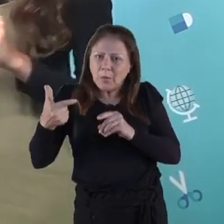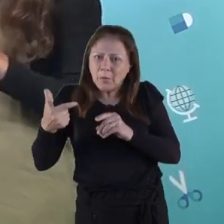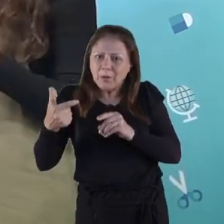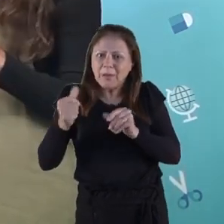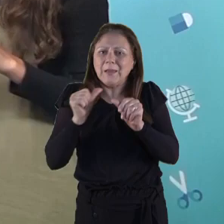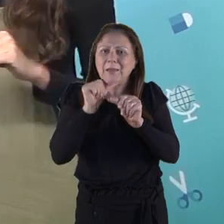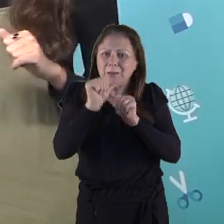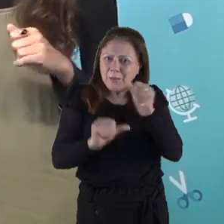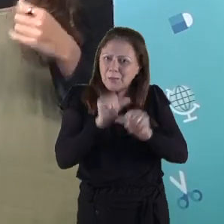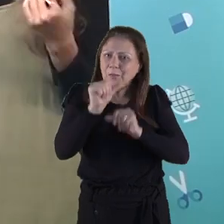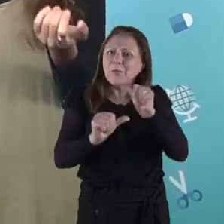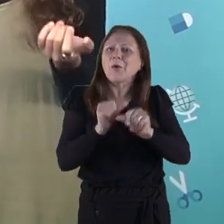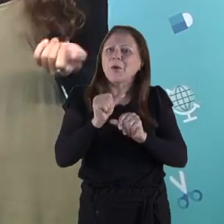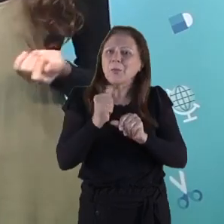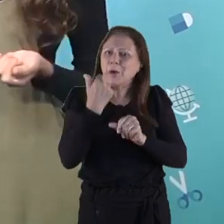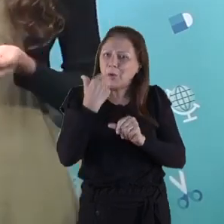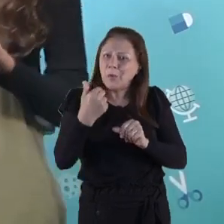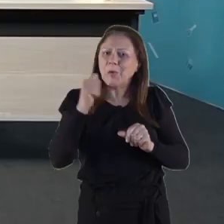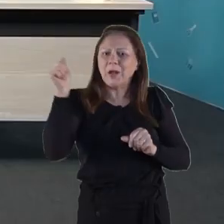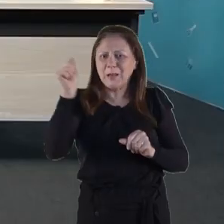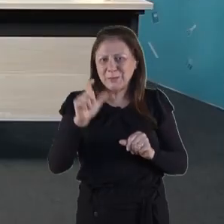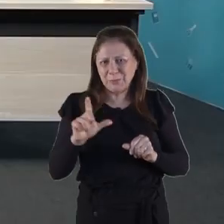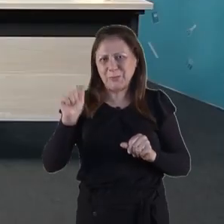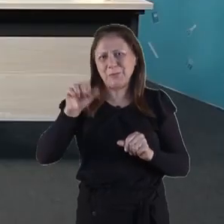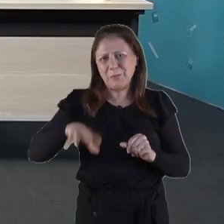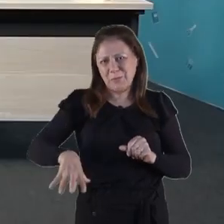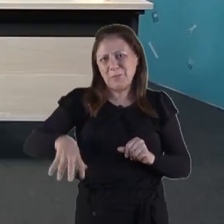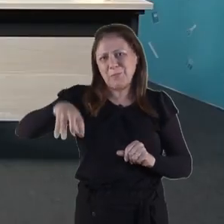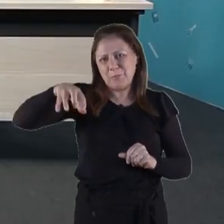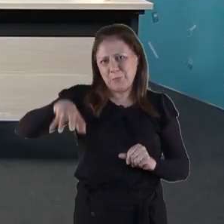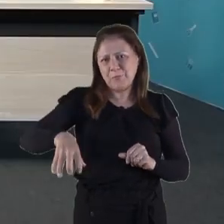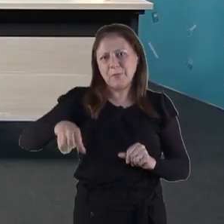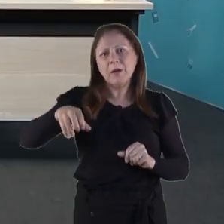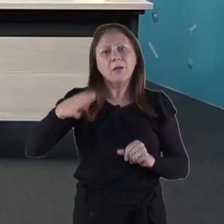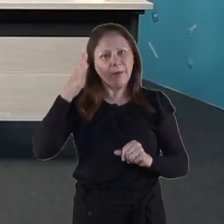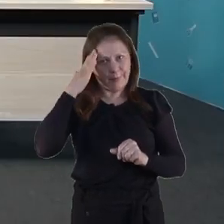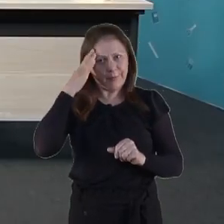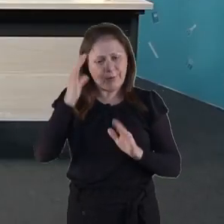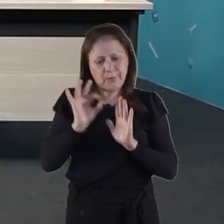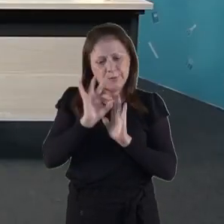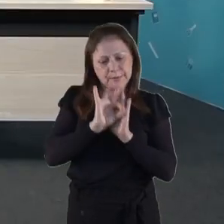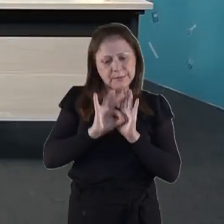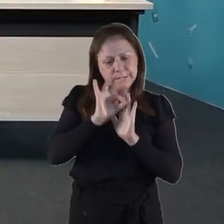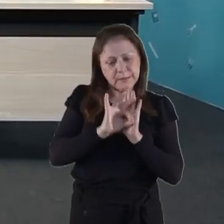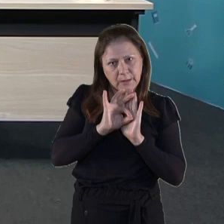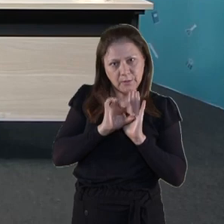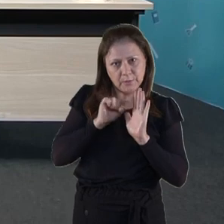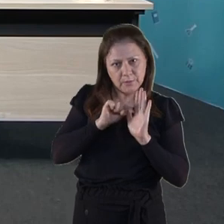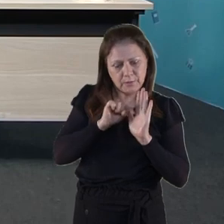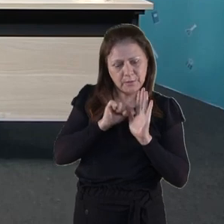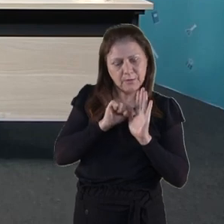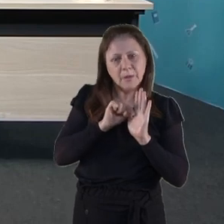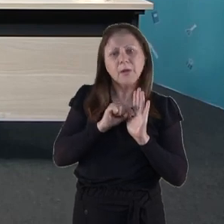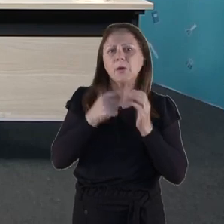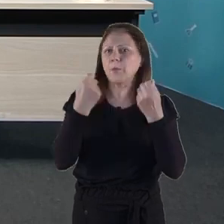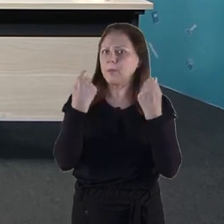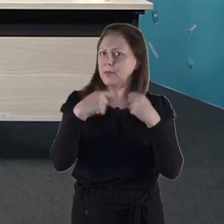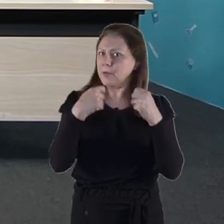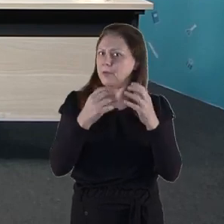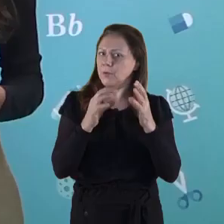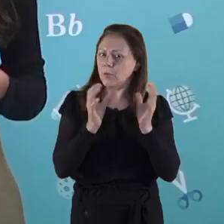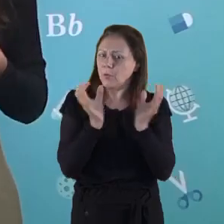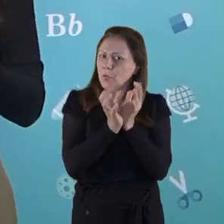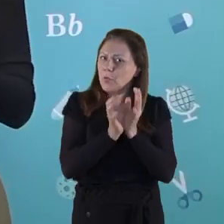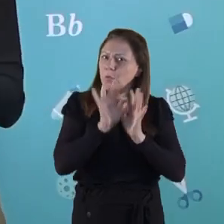Então, o sangue dele é azul. Então, agora que a gente entendeu sobre as células, a gente vai perceber que quando se juntam várias